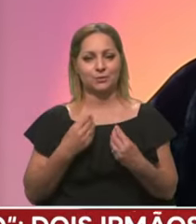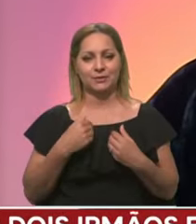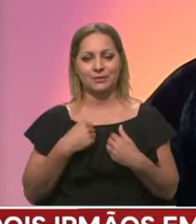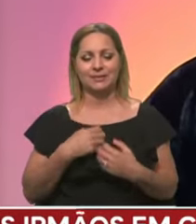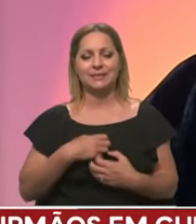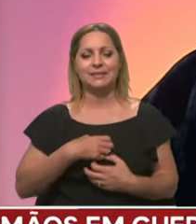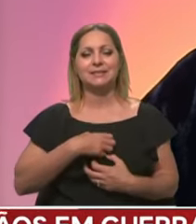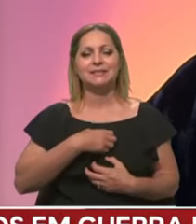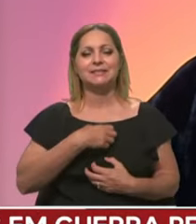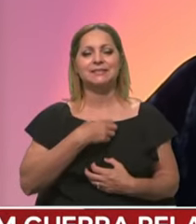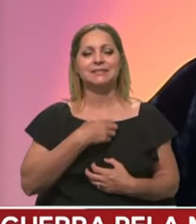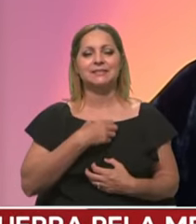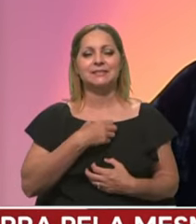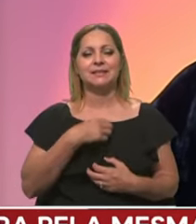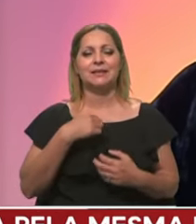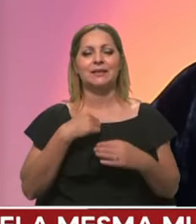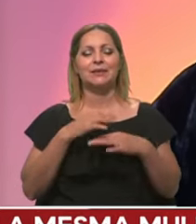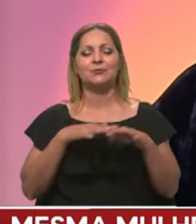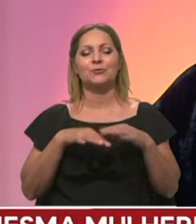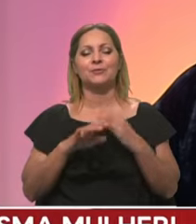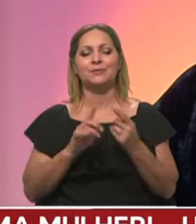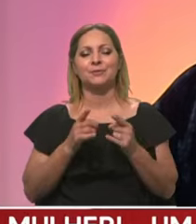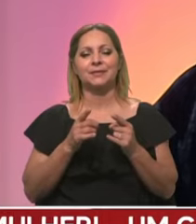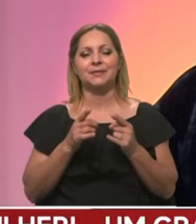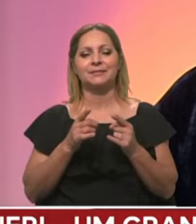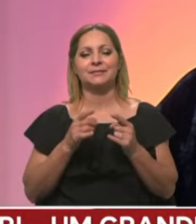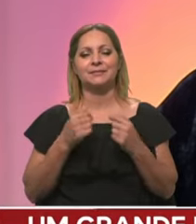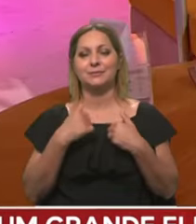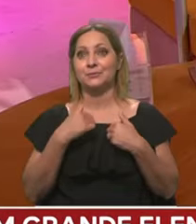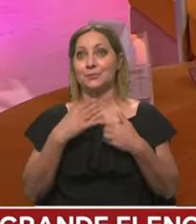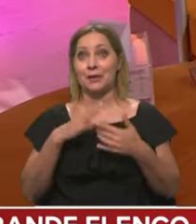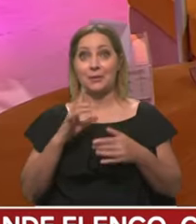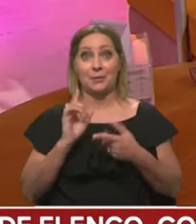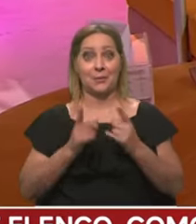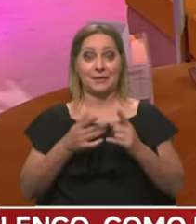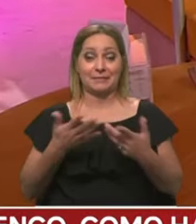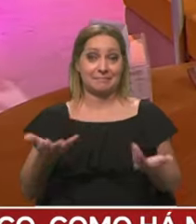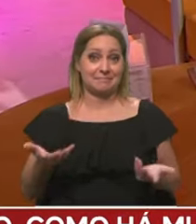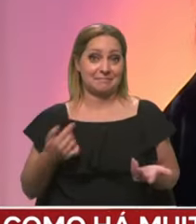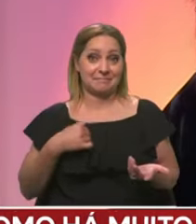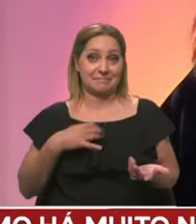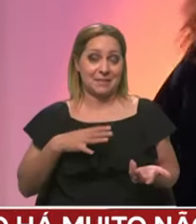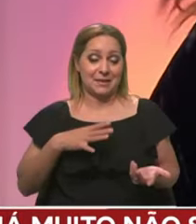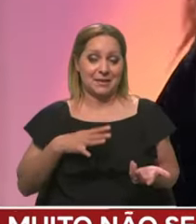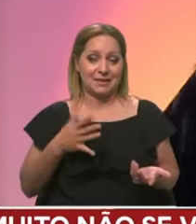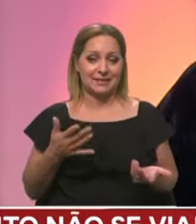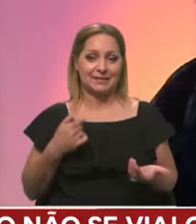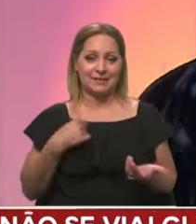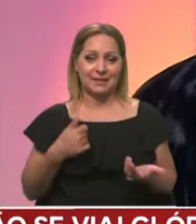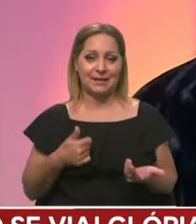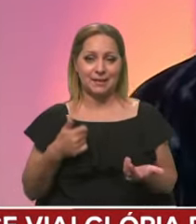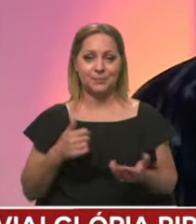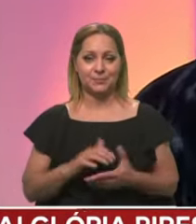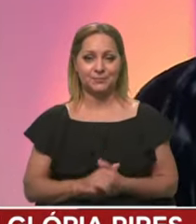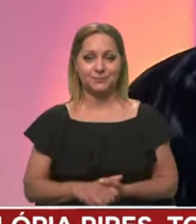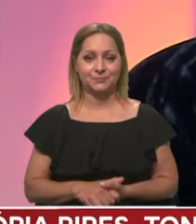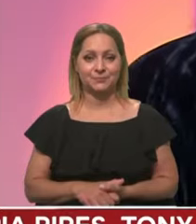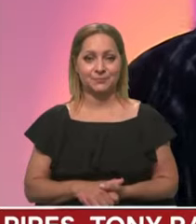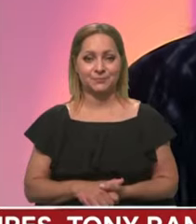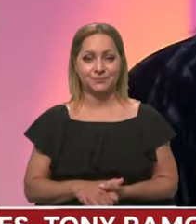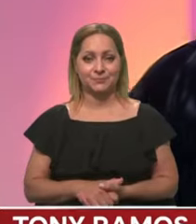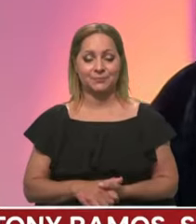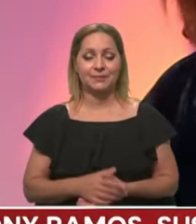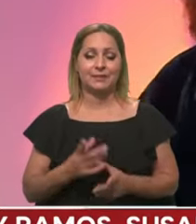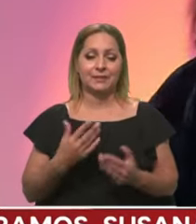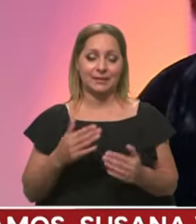sensação de o que é que eu vou fazer hum que me apcer hum É tão bom isso é muito bom pronto claro